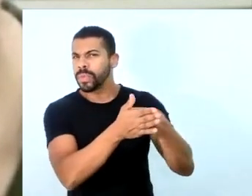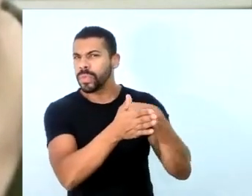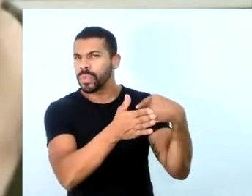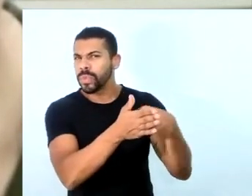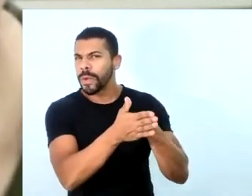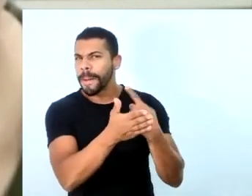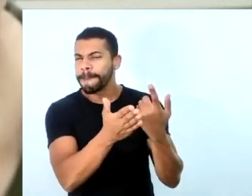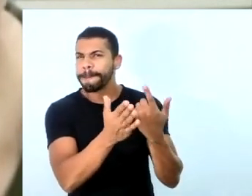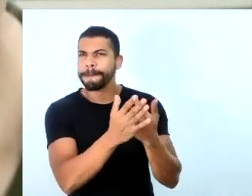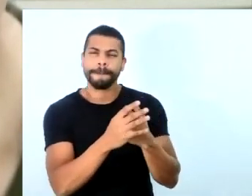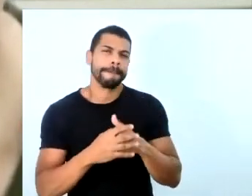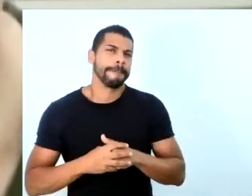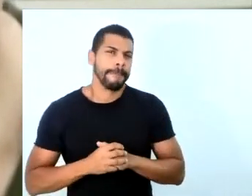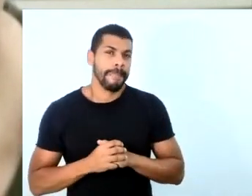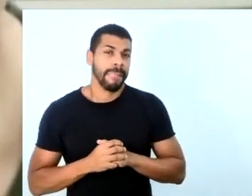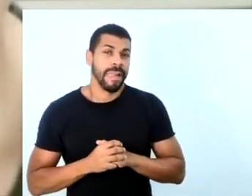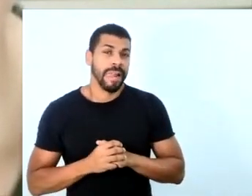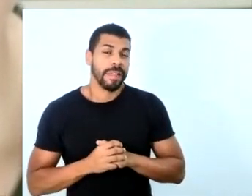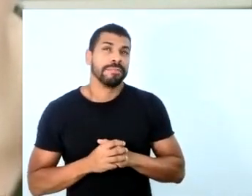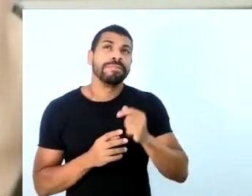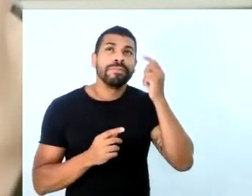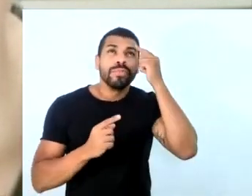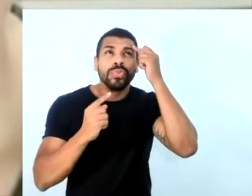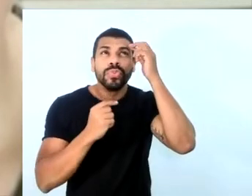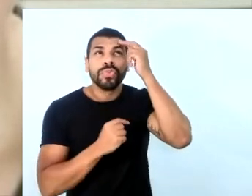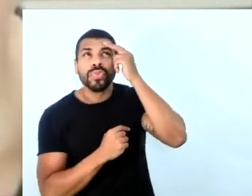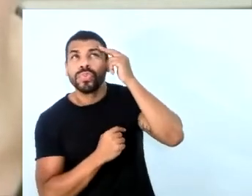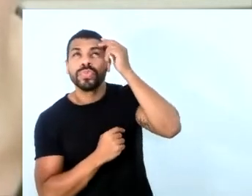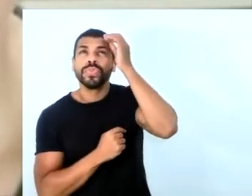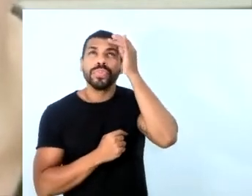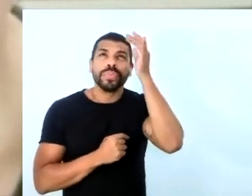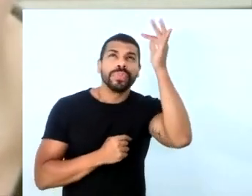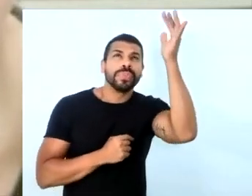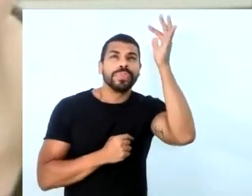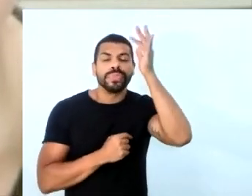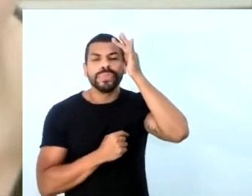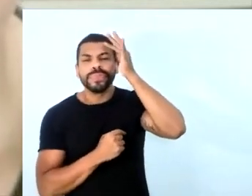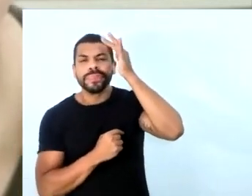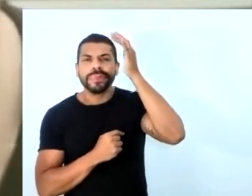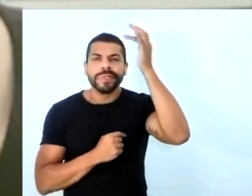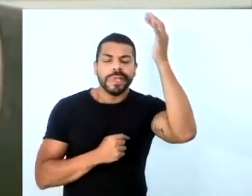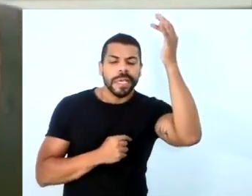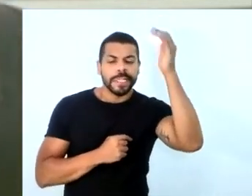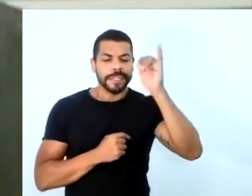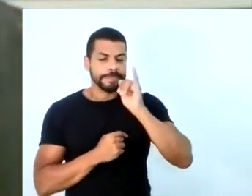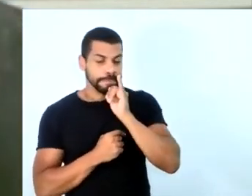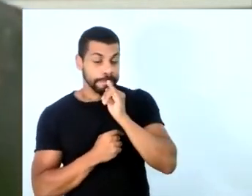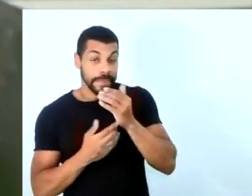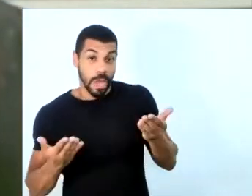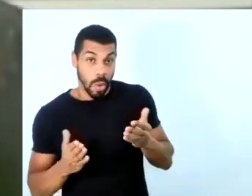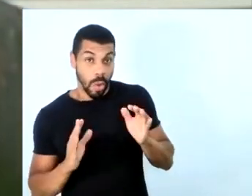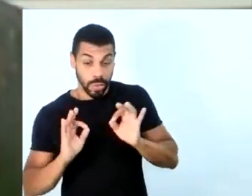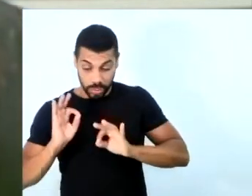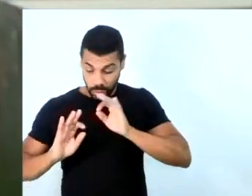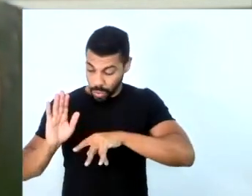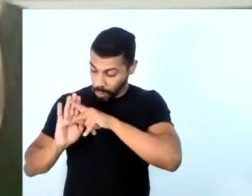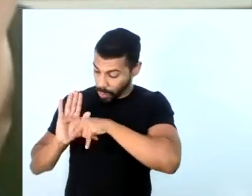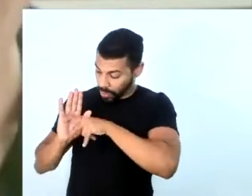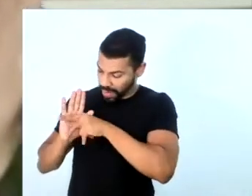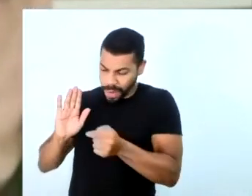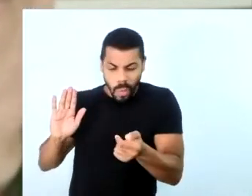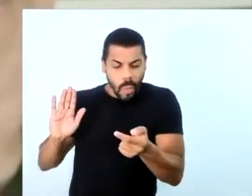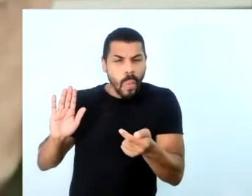perguntou cara, eu vou vivendo os sonhos à medida que eles aparecem. Assim. Estou fazendo um projeto